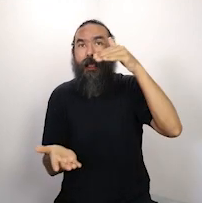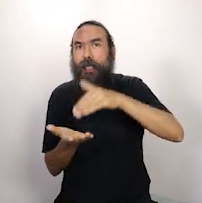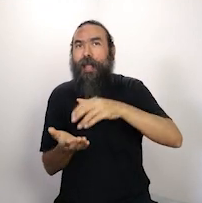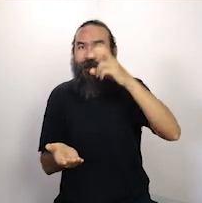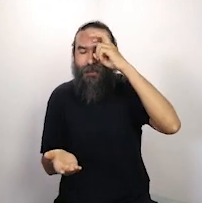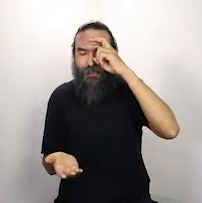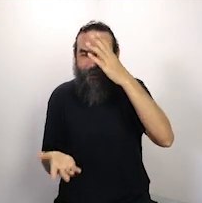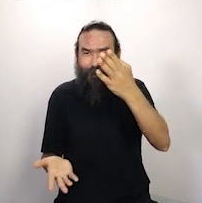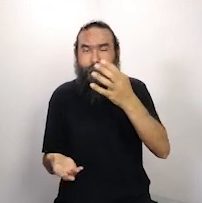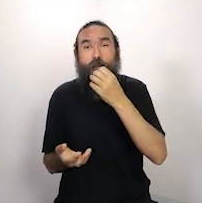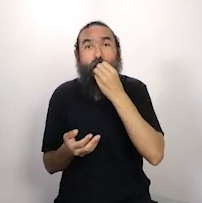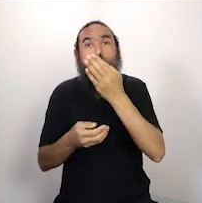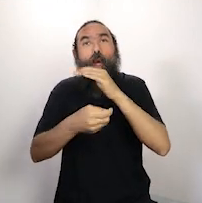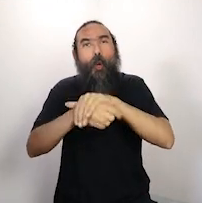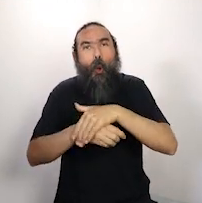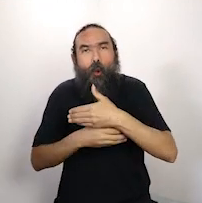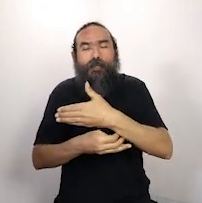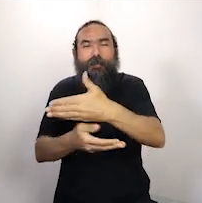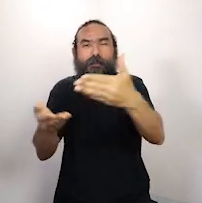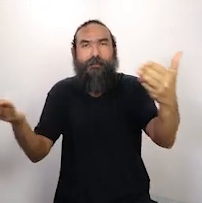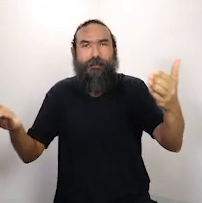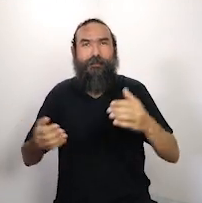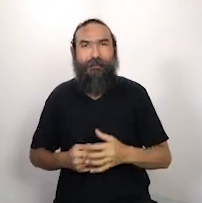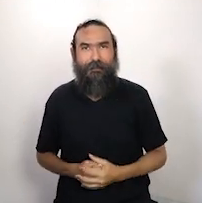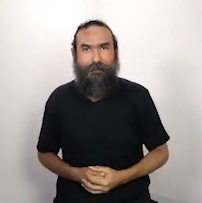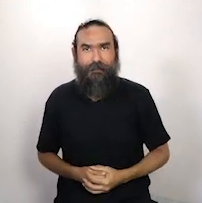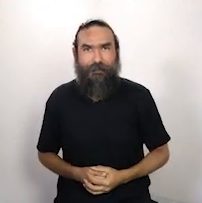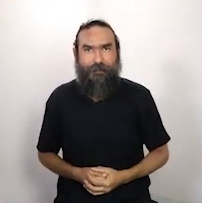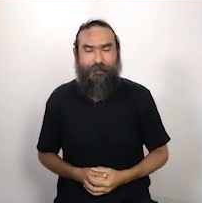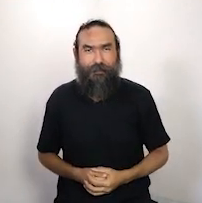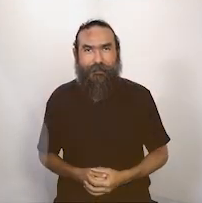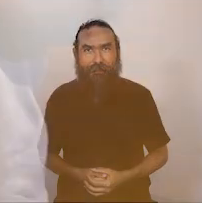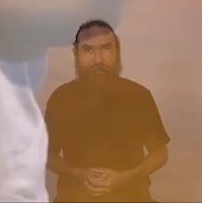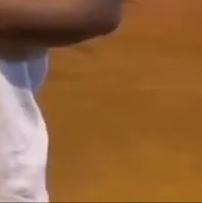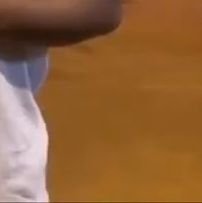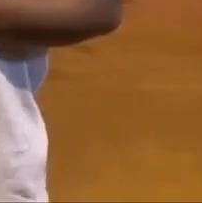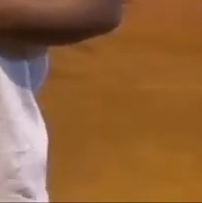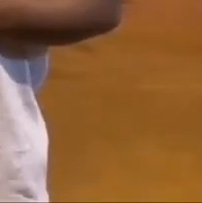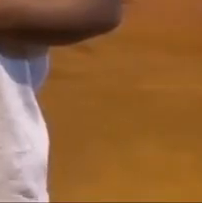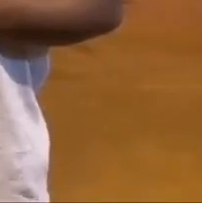quinta-feira, boa noite a todos. Boa noite.